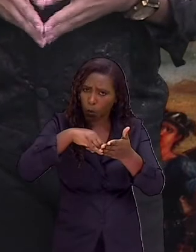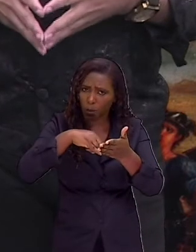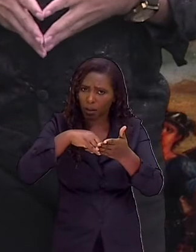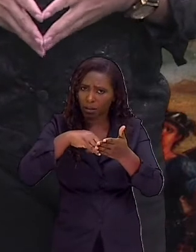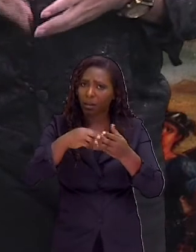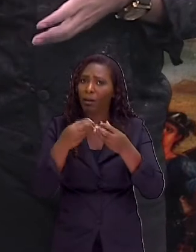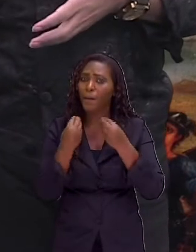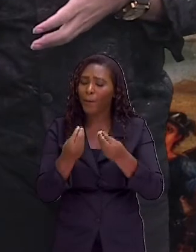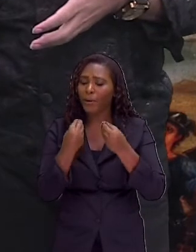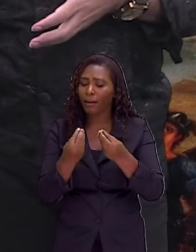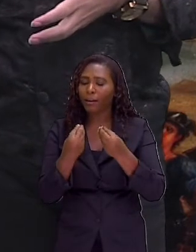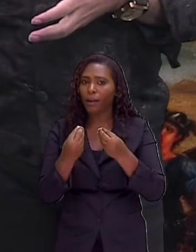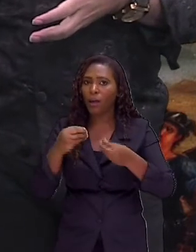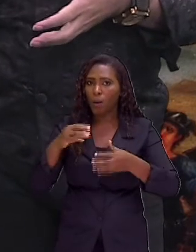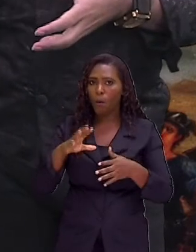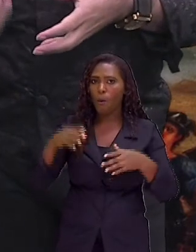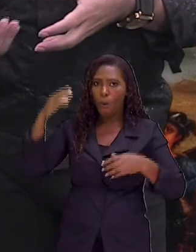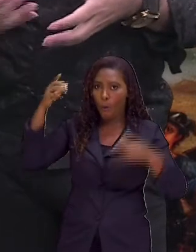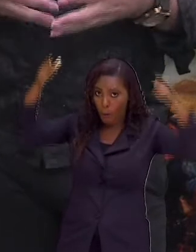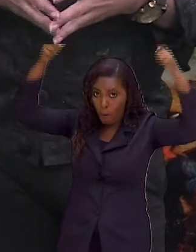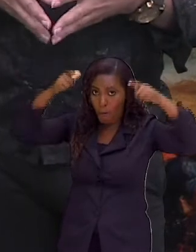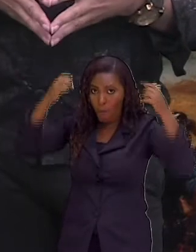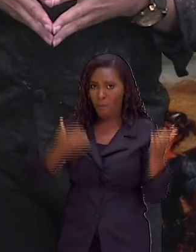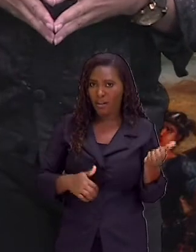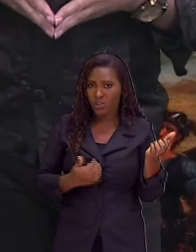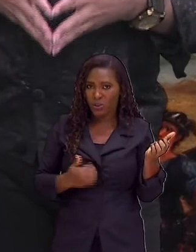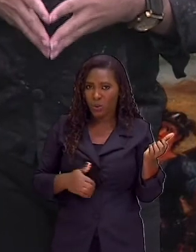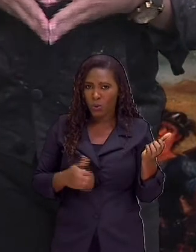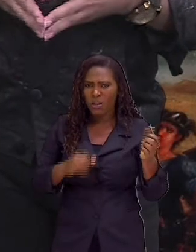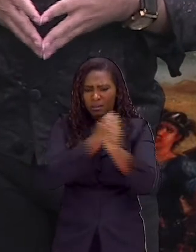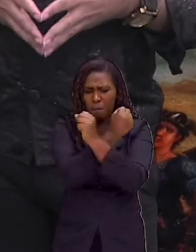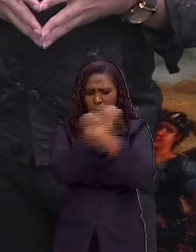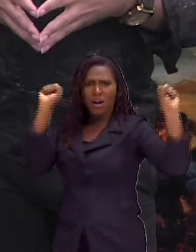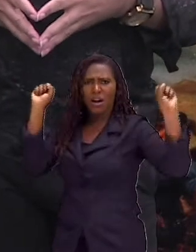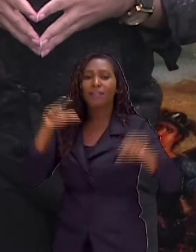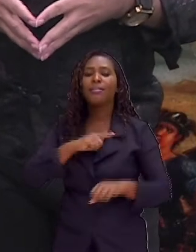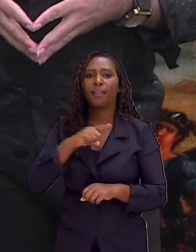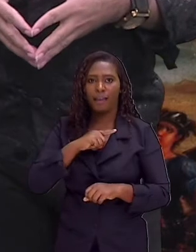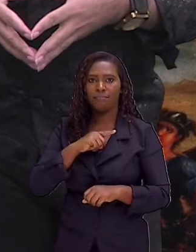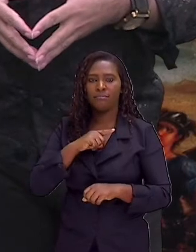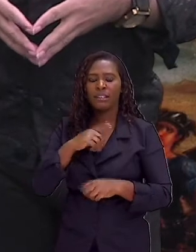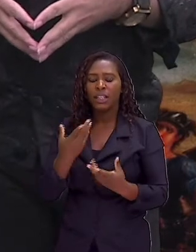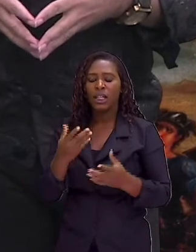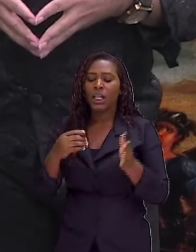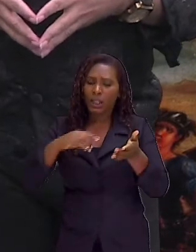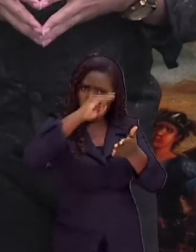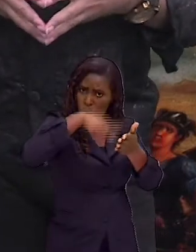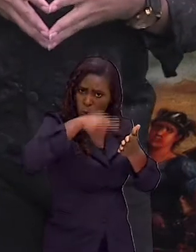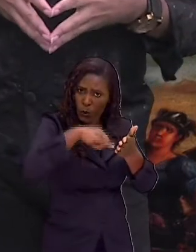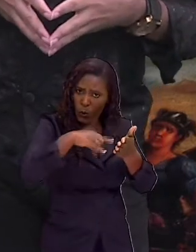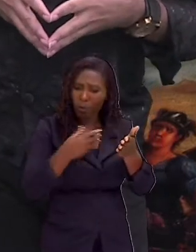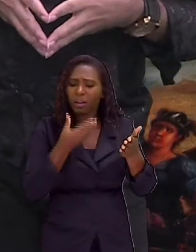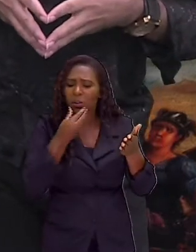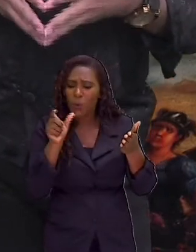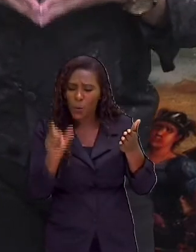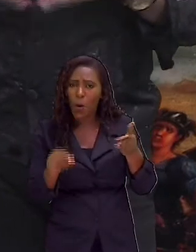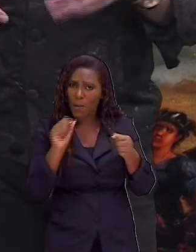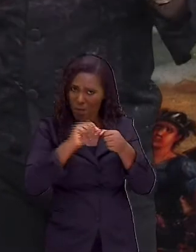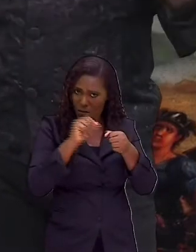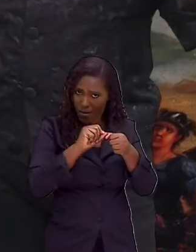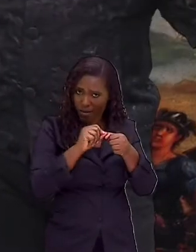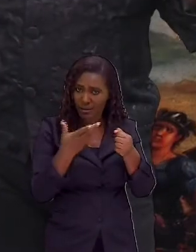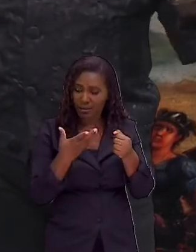plano político, crioulos e guachupines teriam os mesmos direitos políticos e a fé católica e